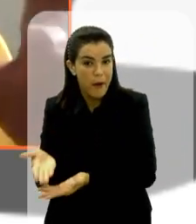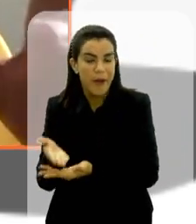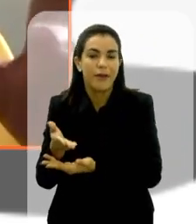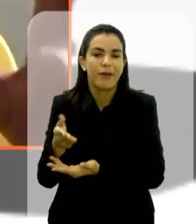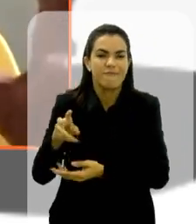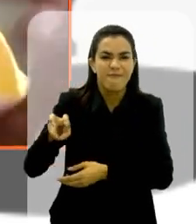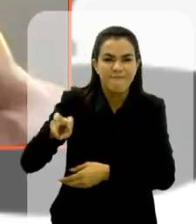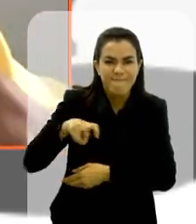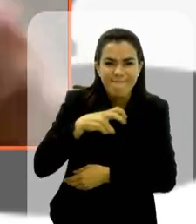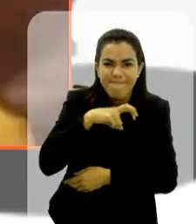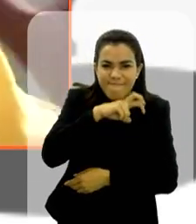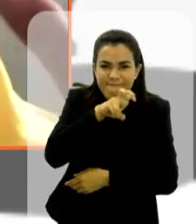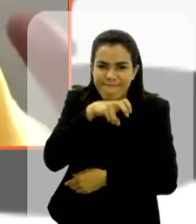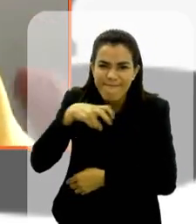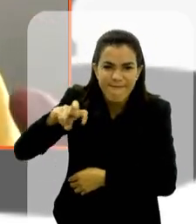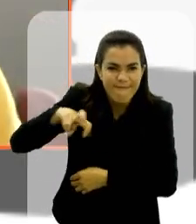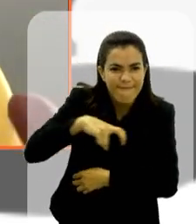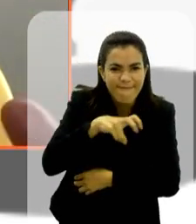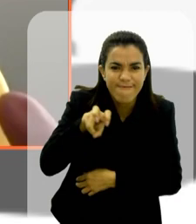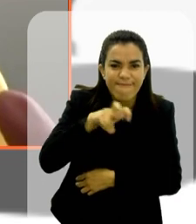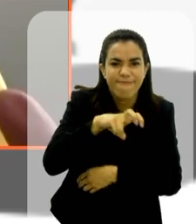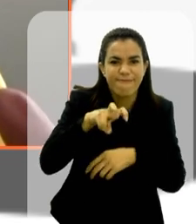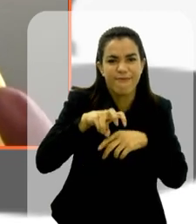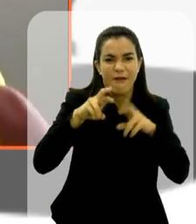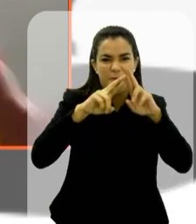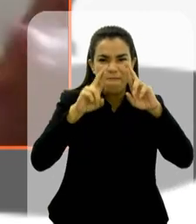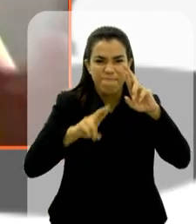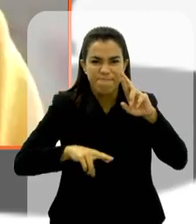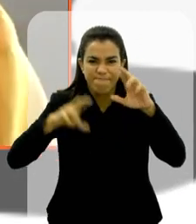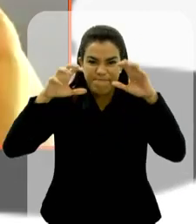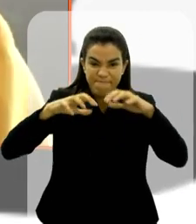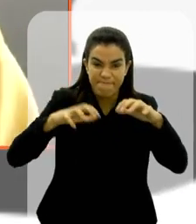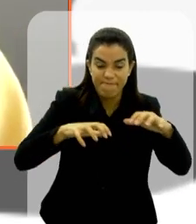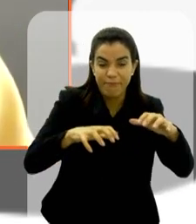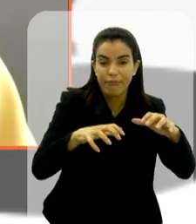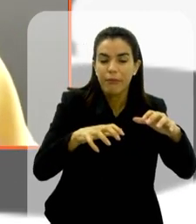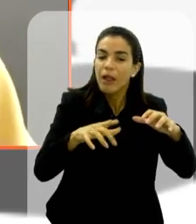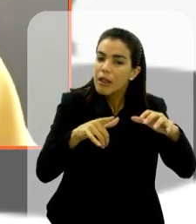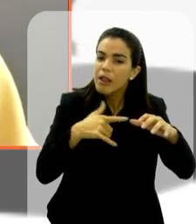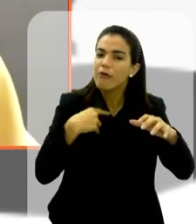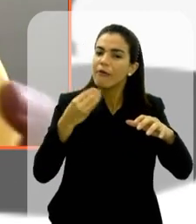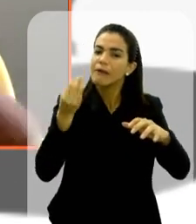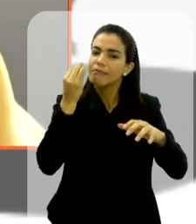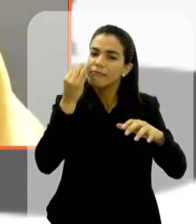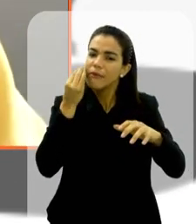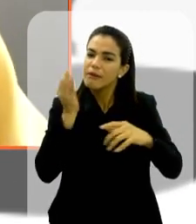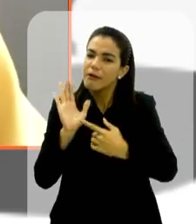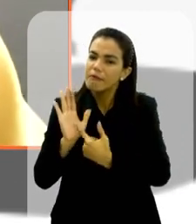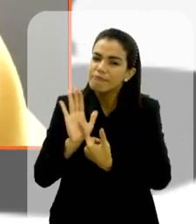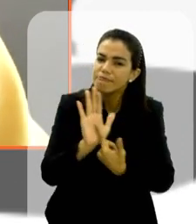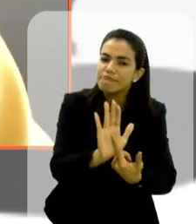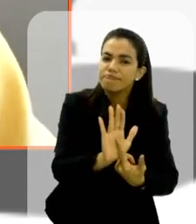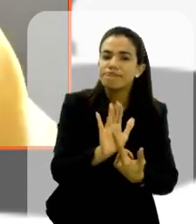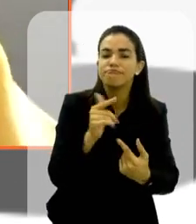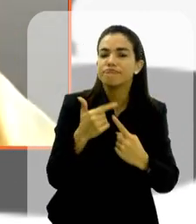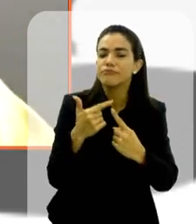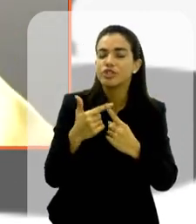vai, né, abordando essas grandes figuras nacionais que são